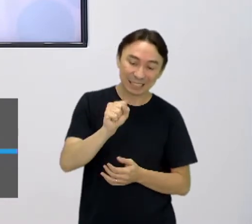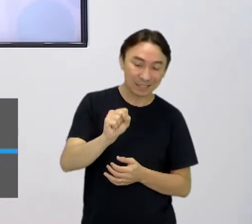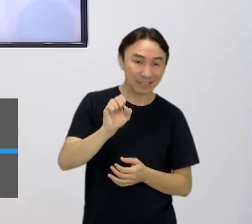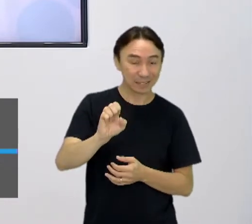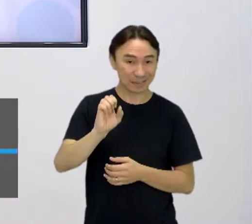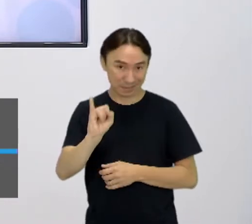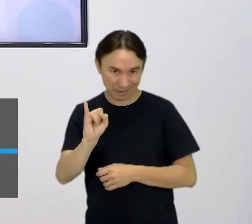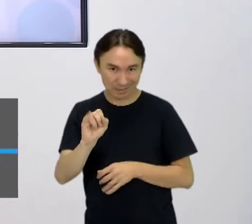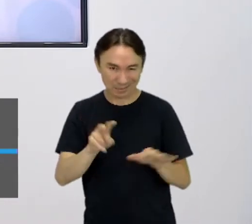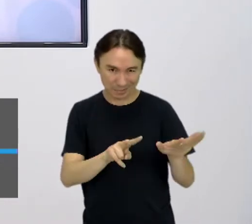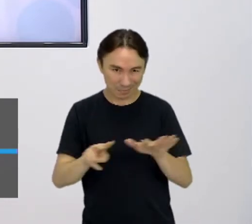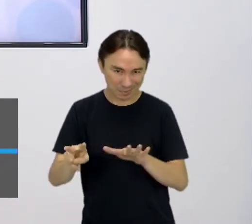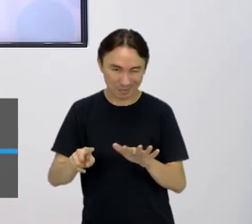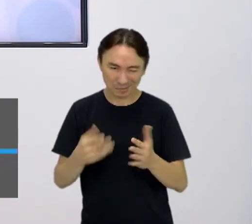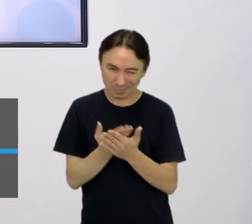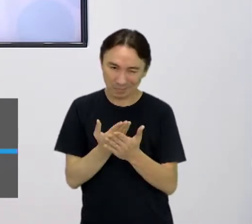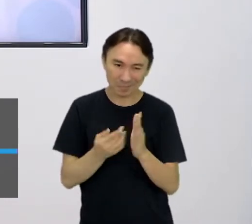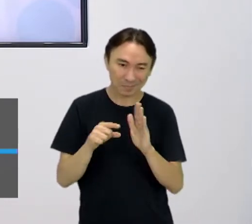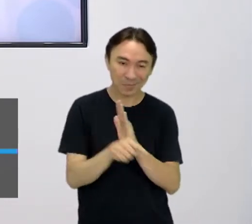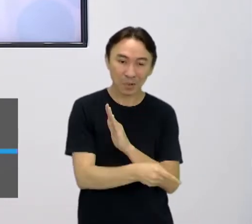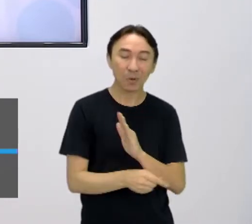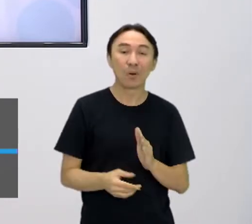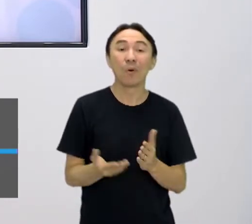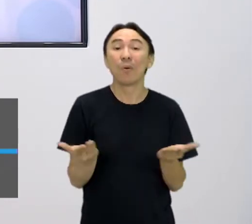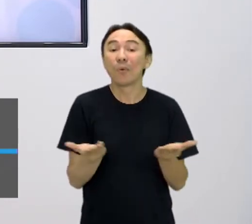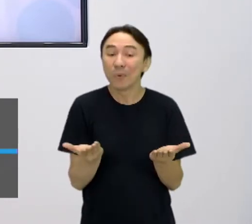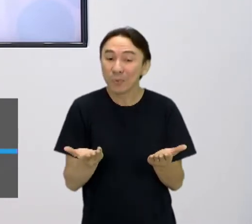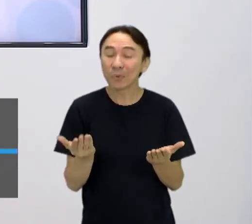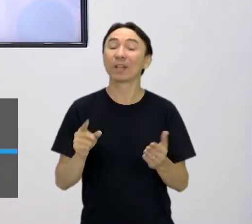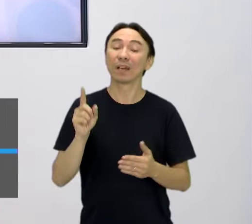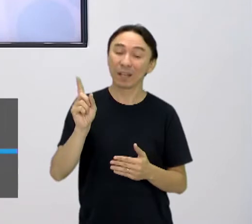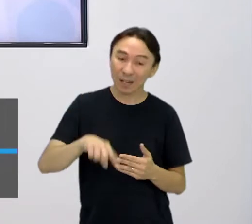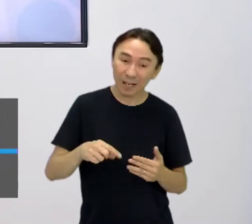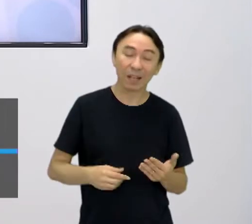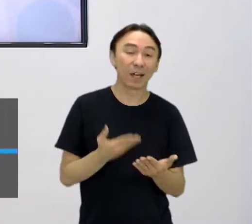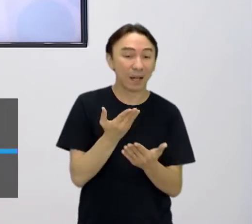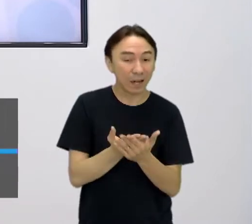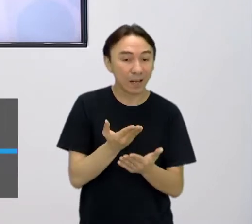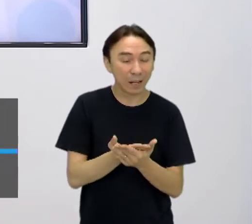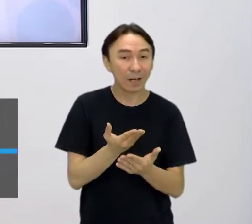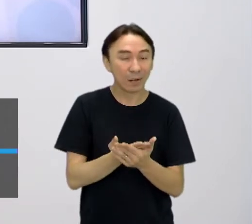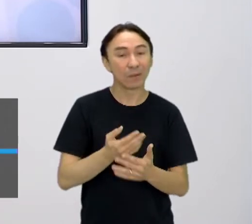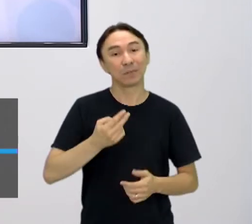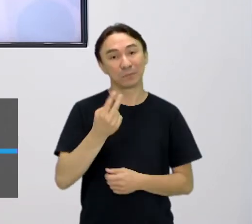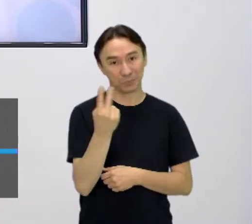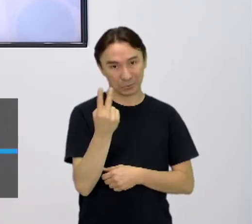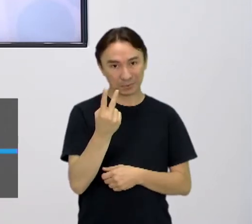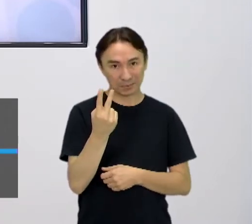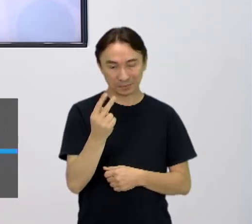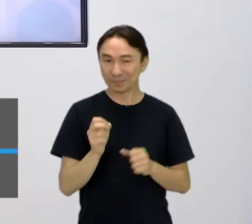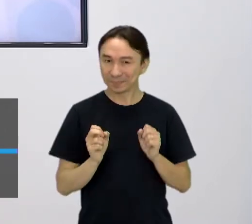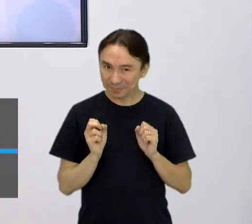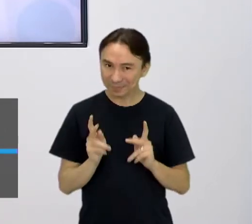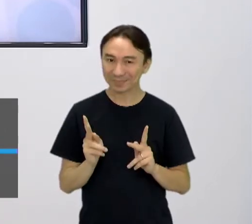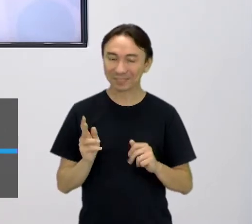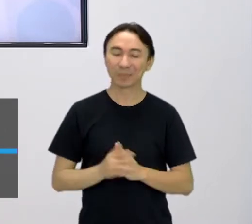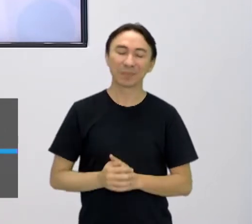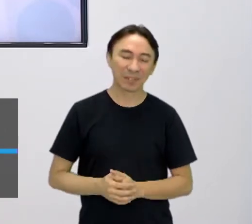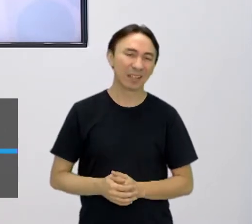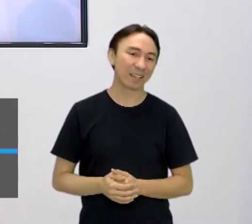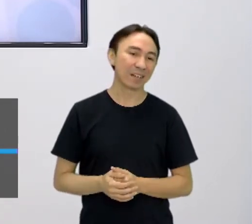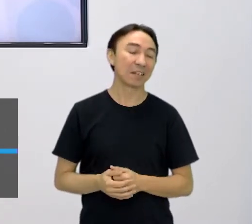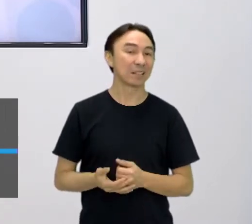dar continuidade, falaremos aí da SEI, né, Semana de Estudos Intensivos, já na segunda aula. Continuaremos falando